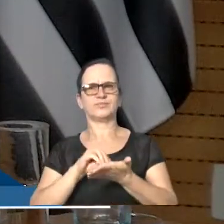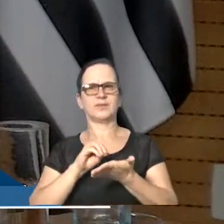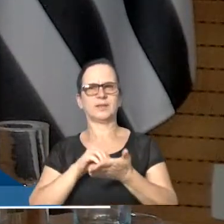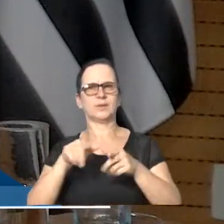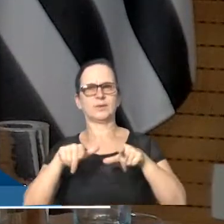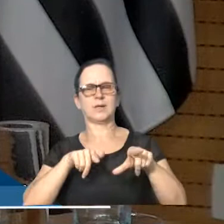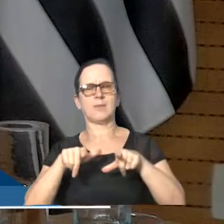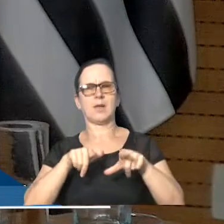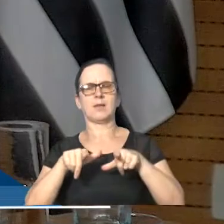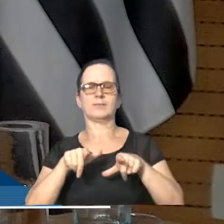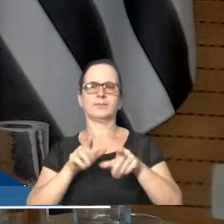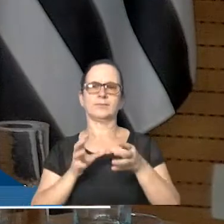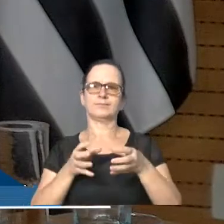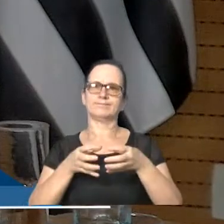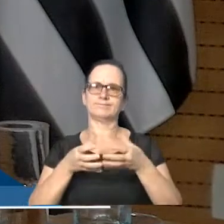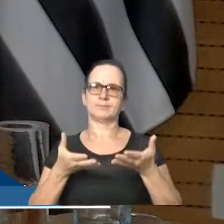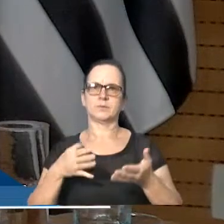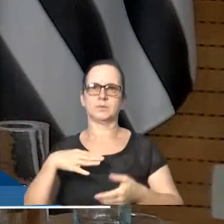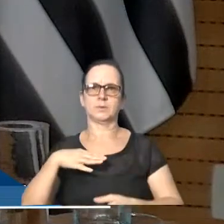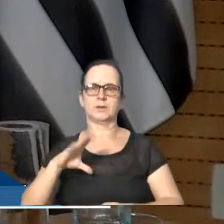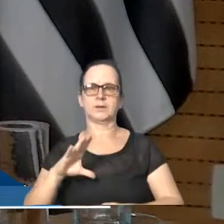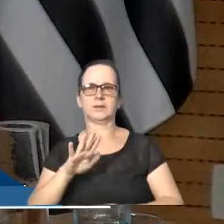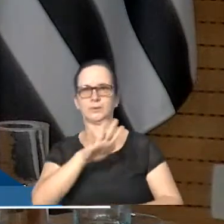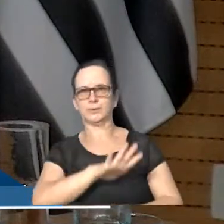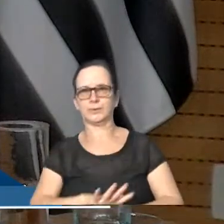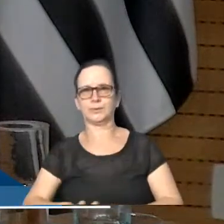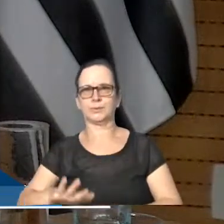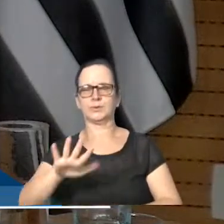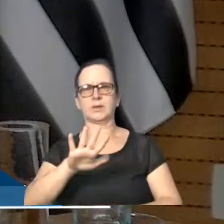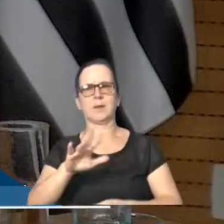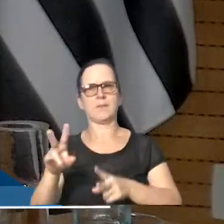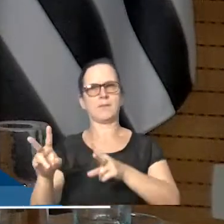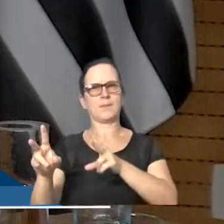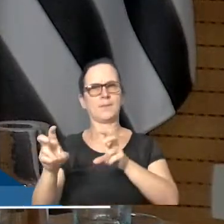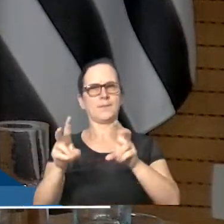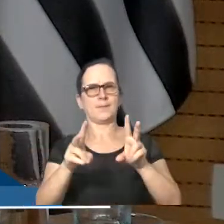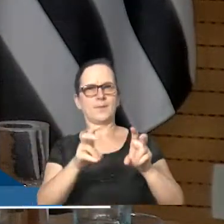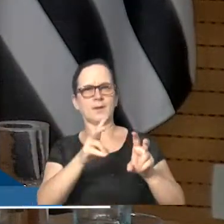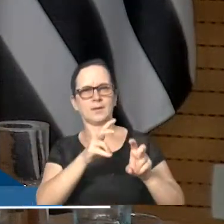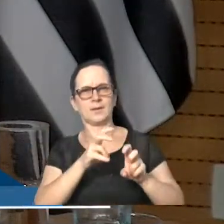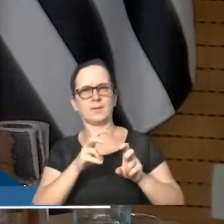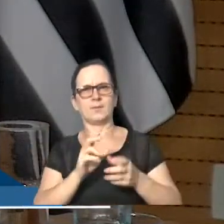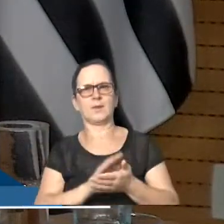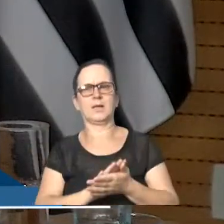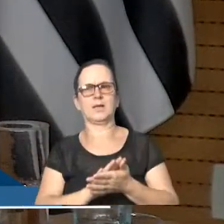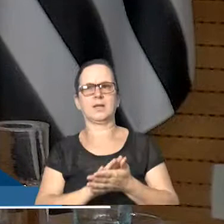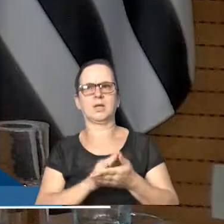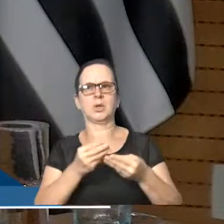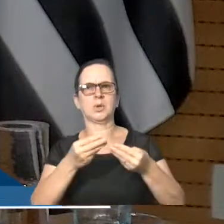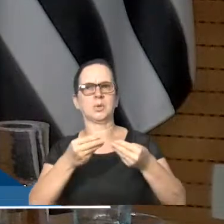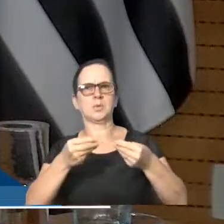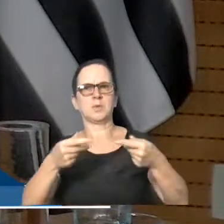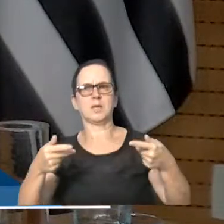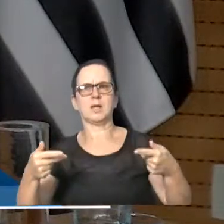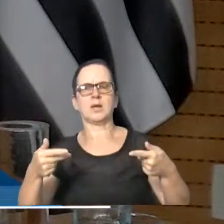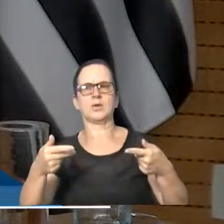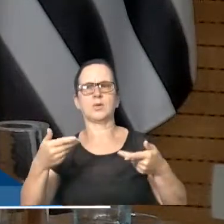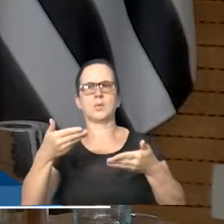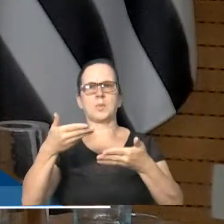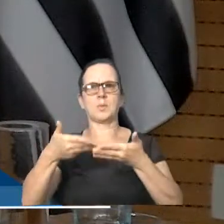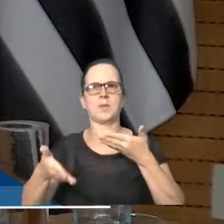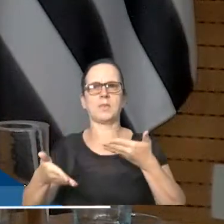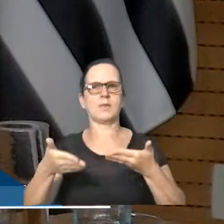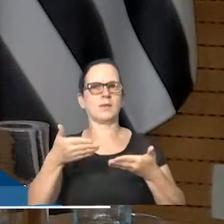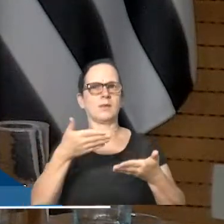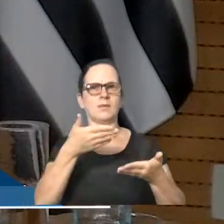a nossa comunidade. E isso tem sido em um todo. Basta os senhores olharem o tanto de materiais que nós acabamos perdendo ao longo dos